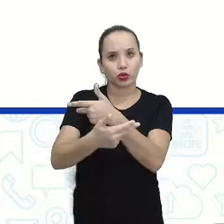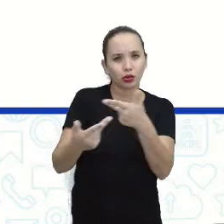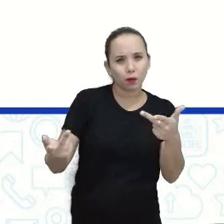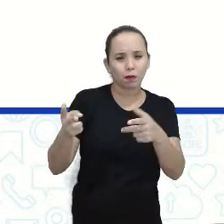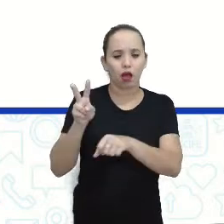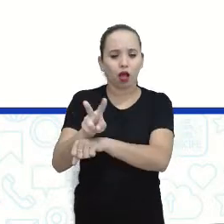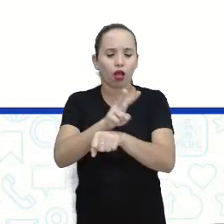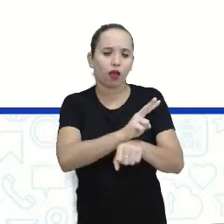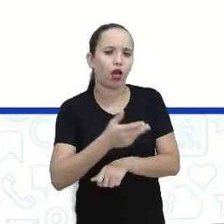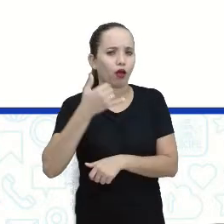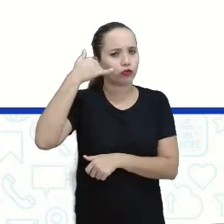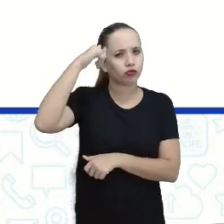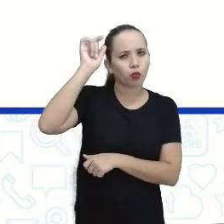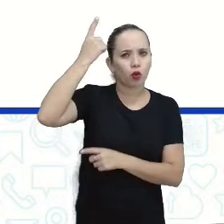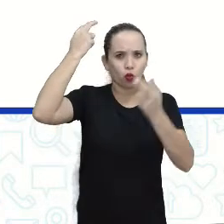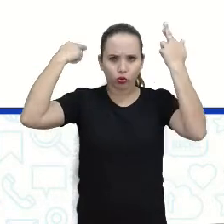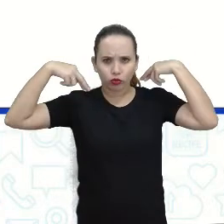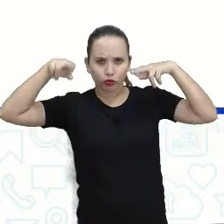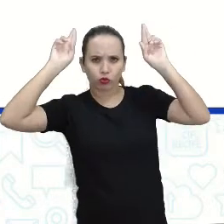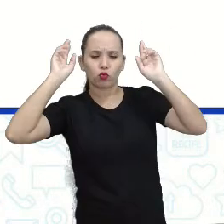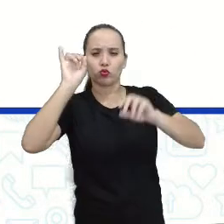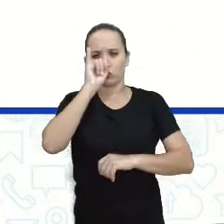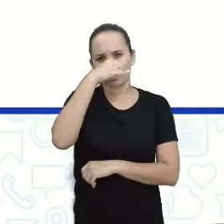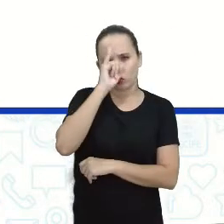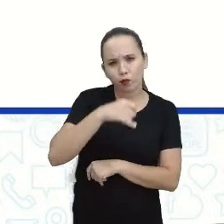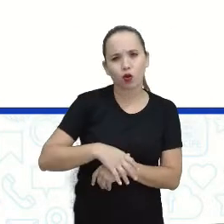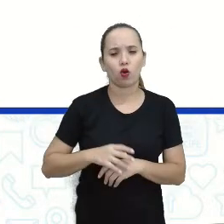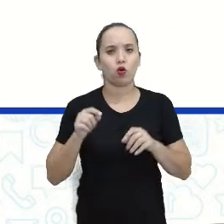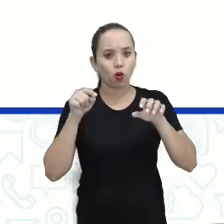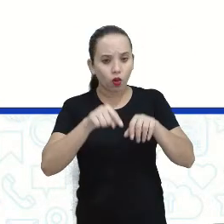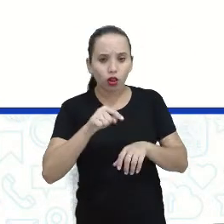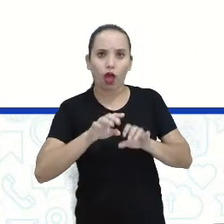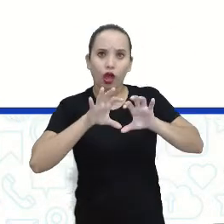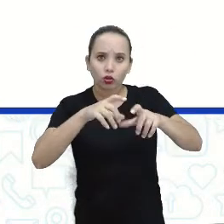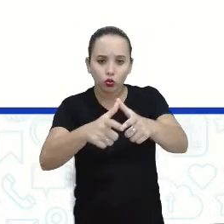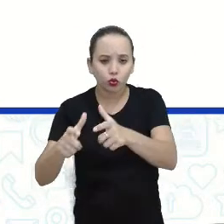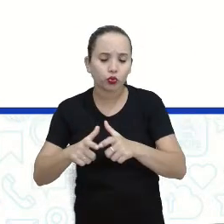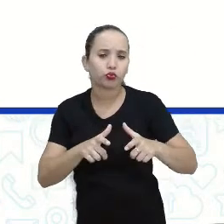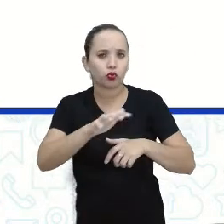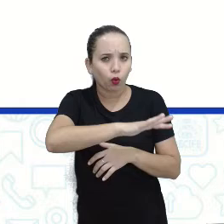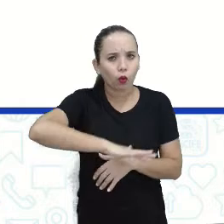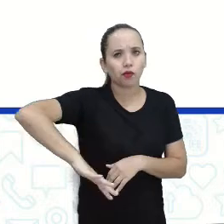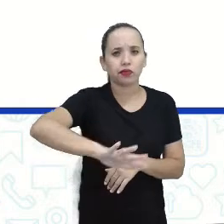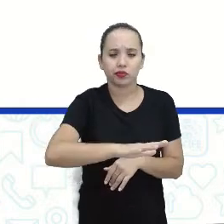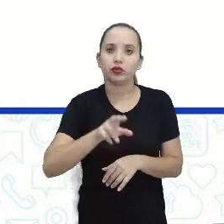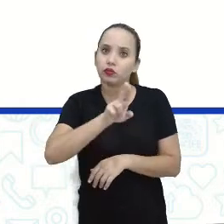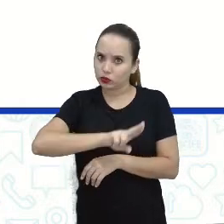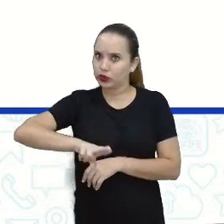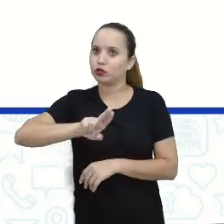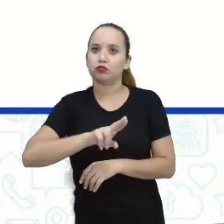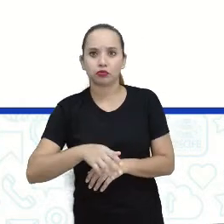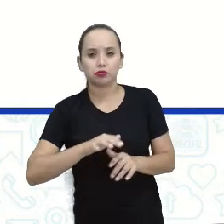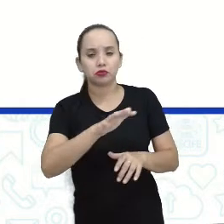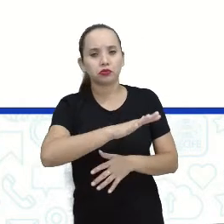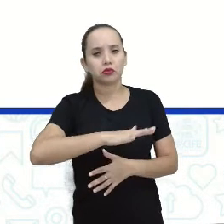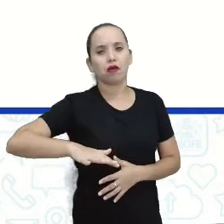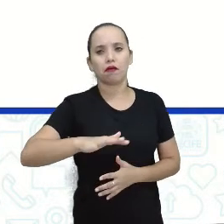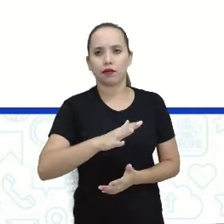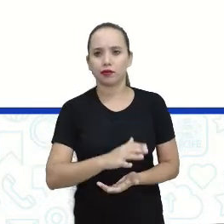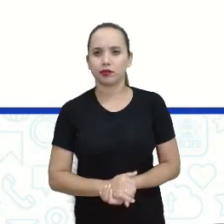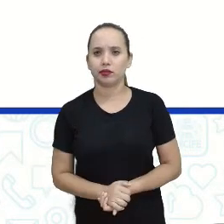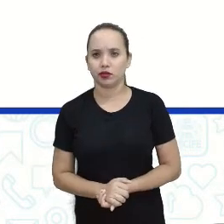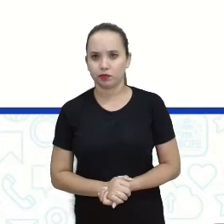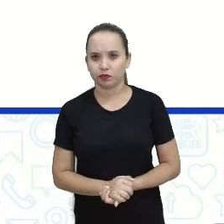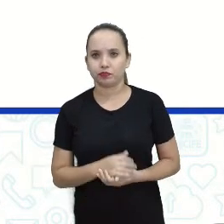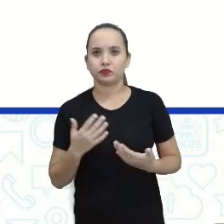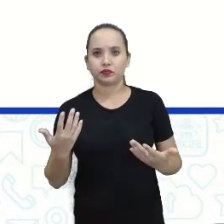caprinos, suínos e tudo mais. Então, essa expansão da agropecuária consome aí 70% da nossa água, da água